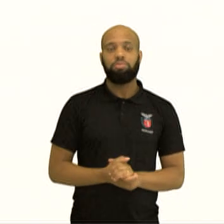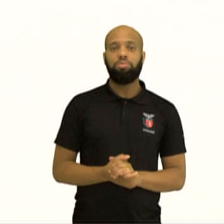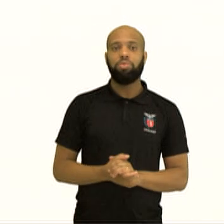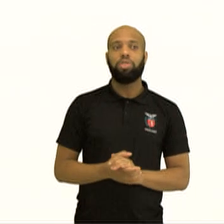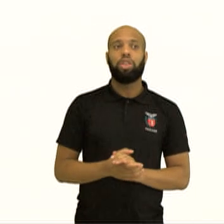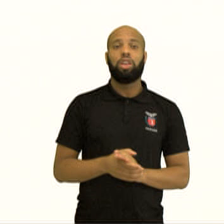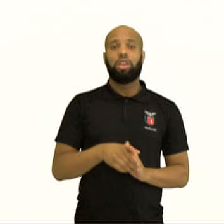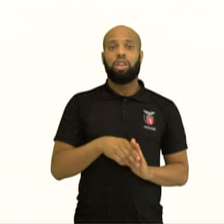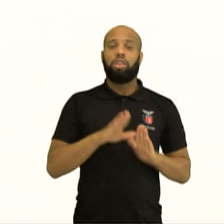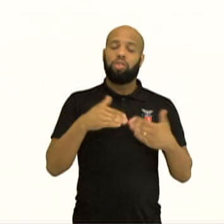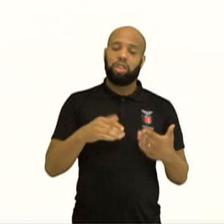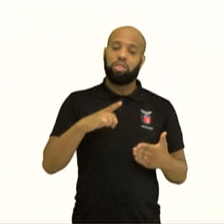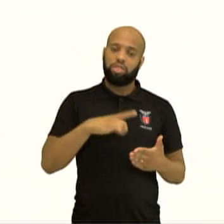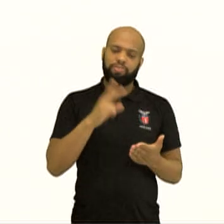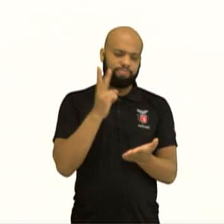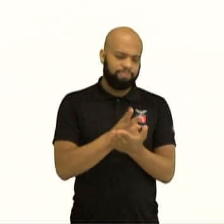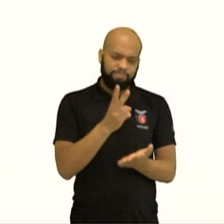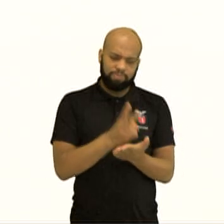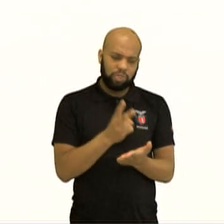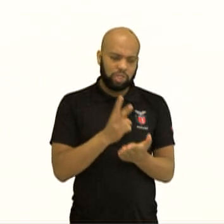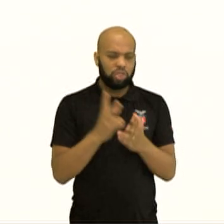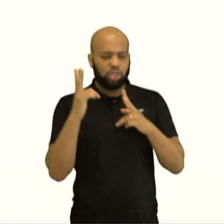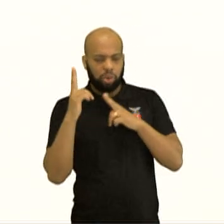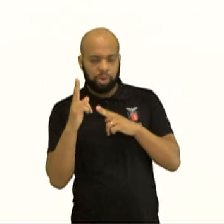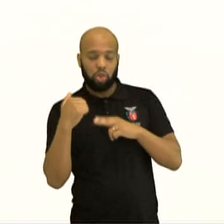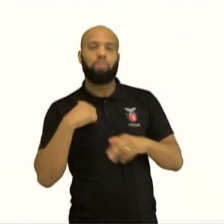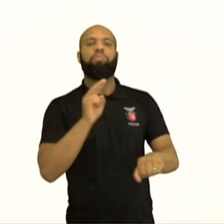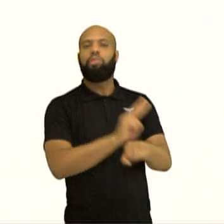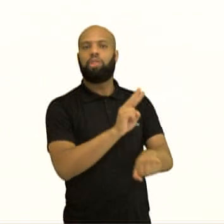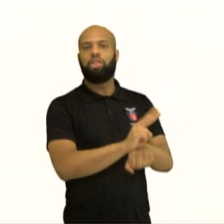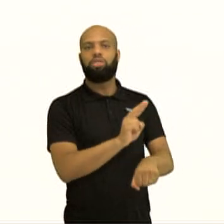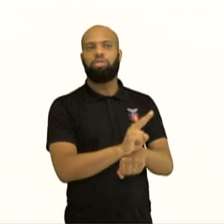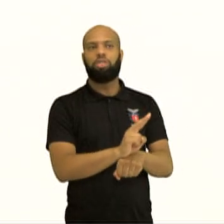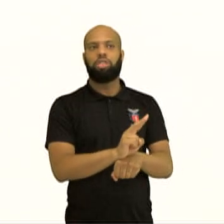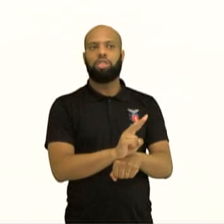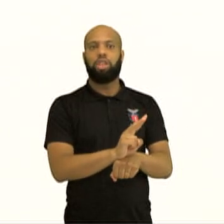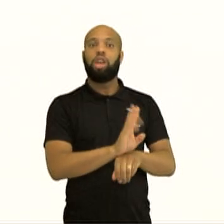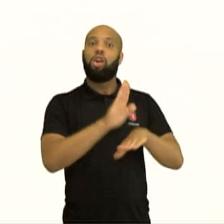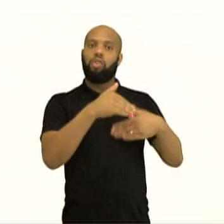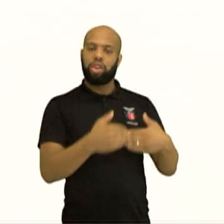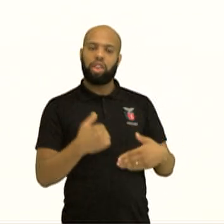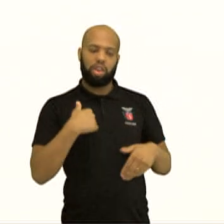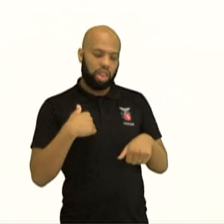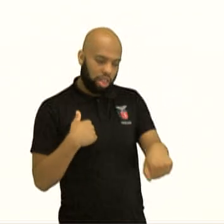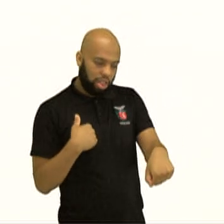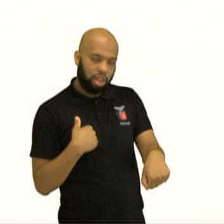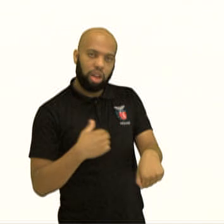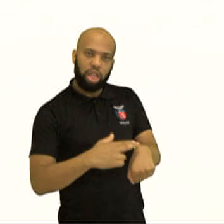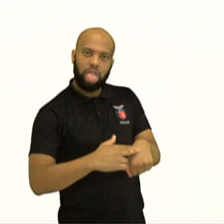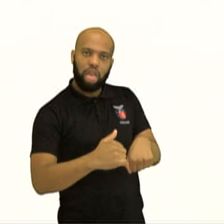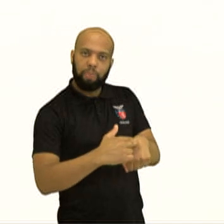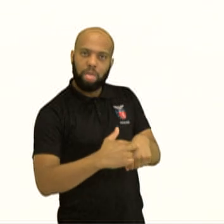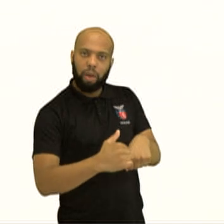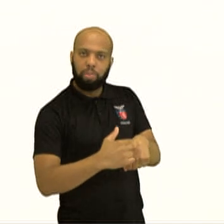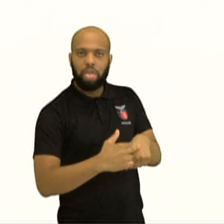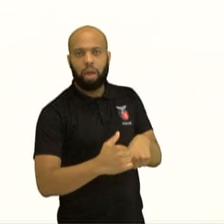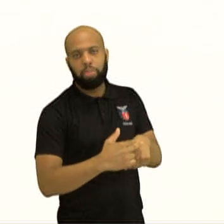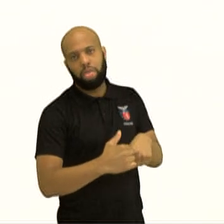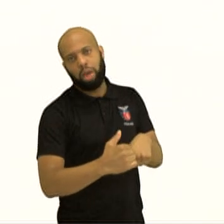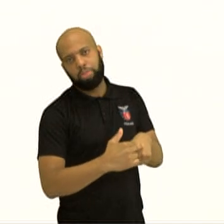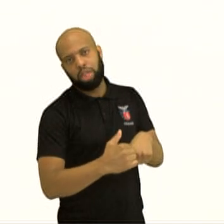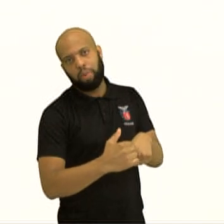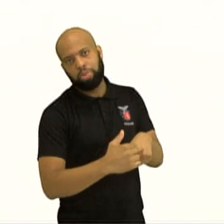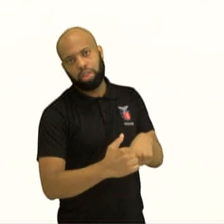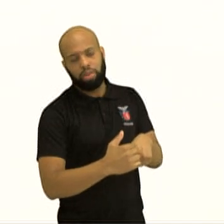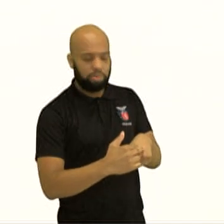longamente em lugares protegidos. E me fez saber, lambendo minha mão, até a última hora, que